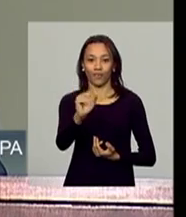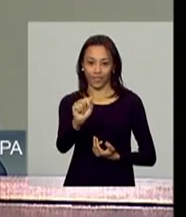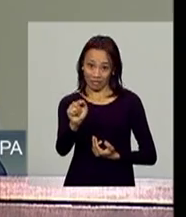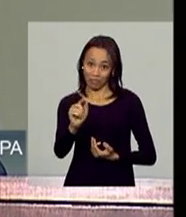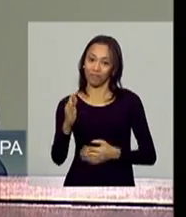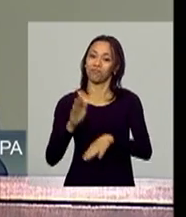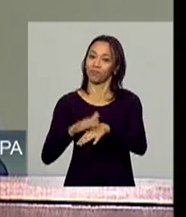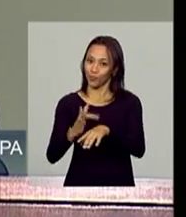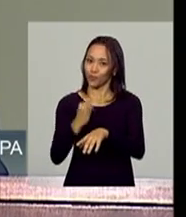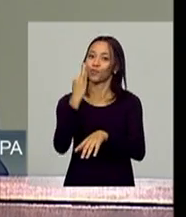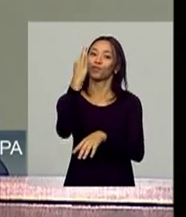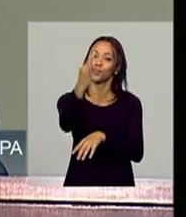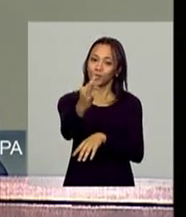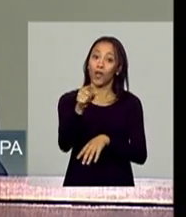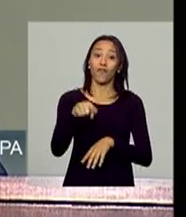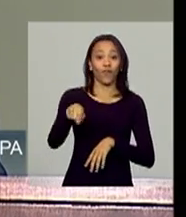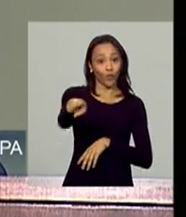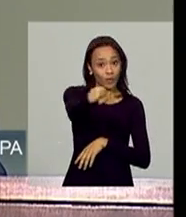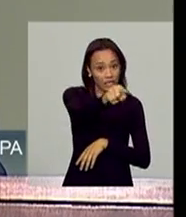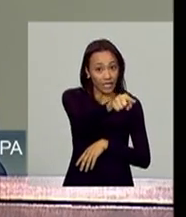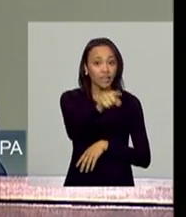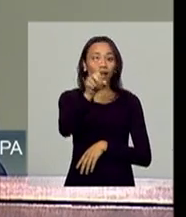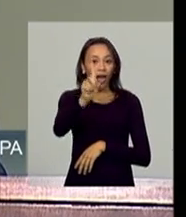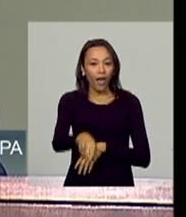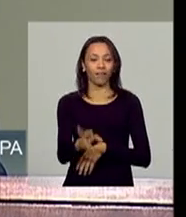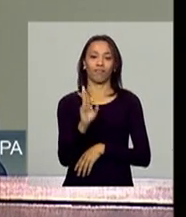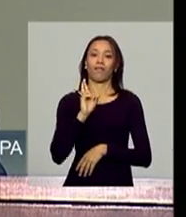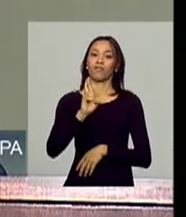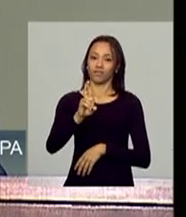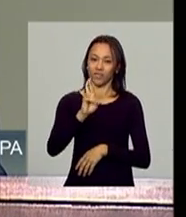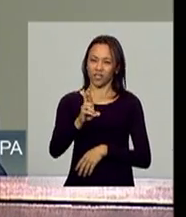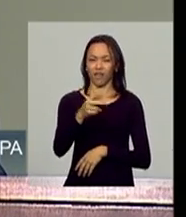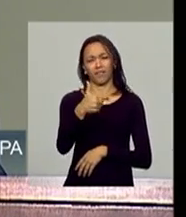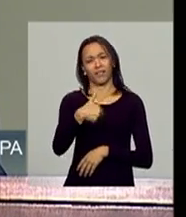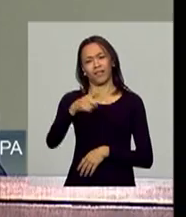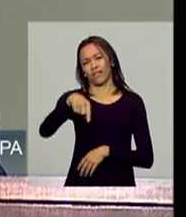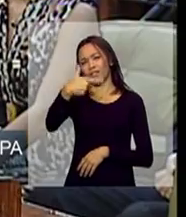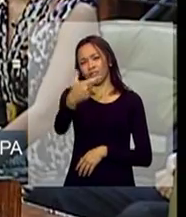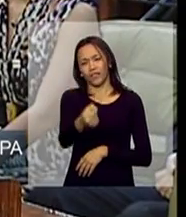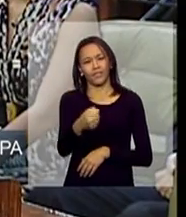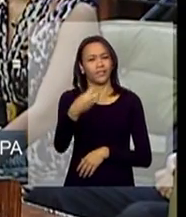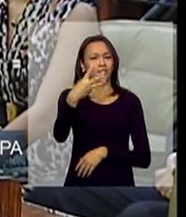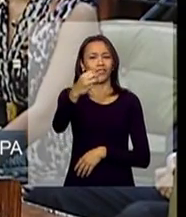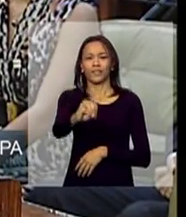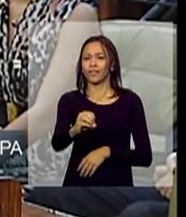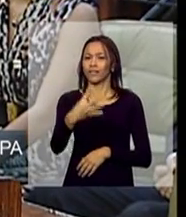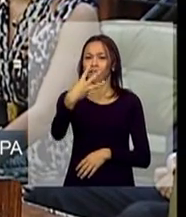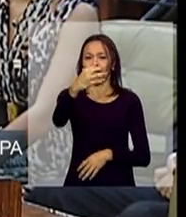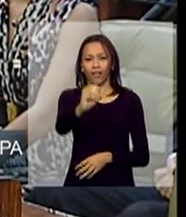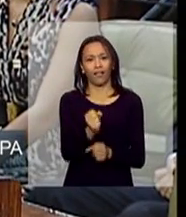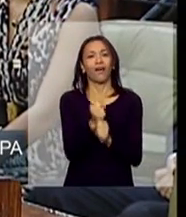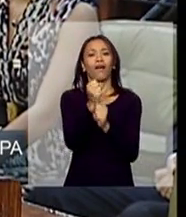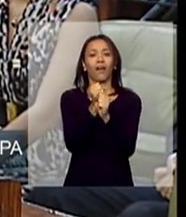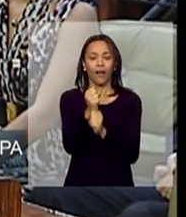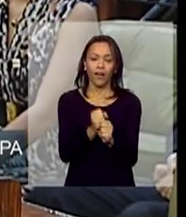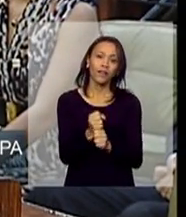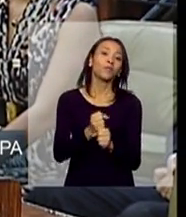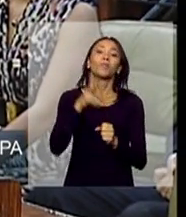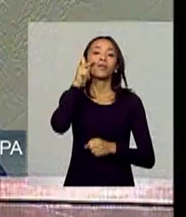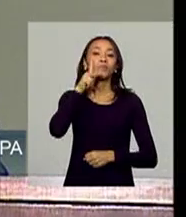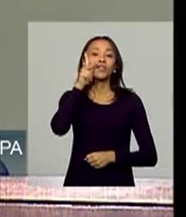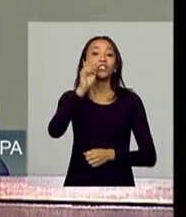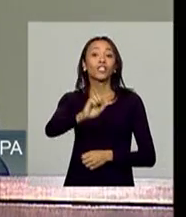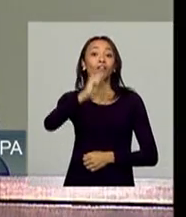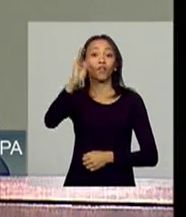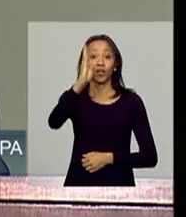Vocês serão responsáveis, nos próximos 20, 30, 40 anos, pela política externa